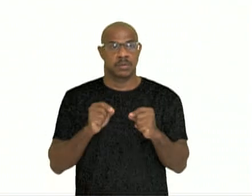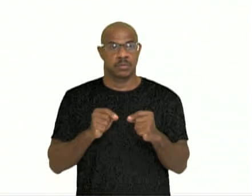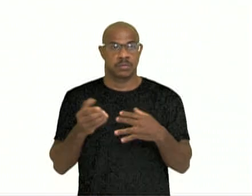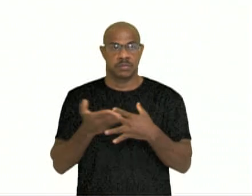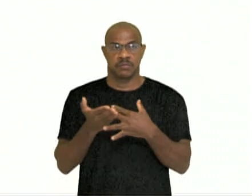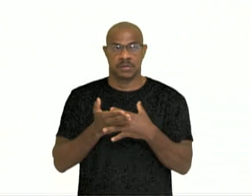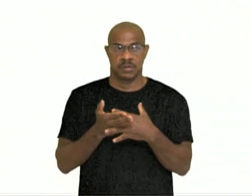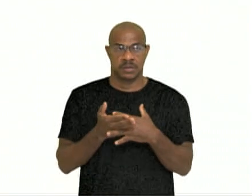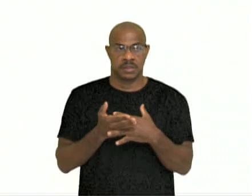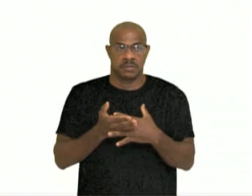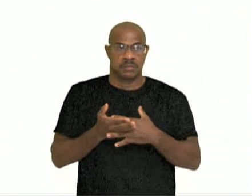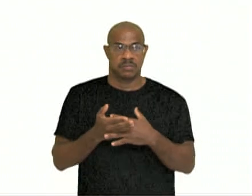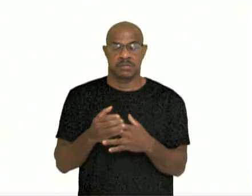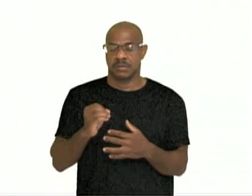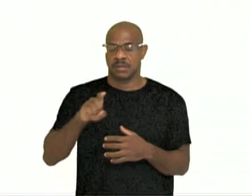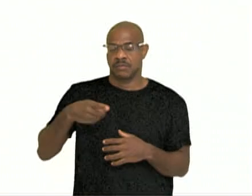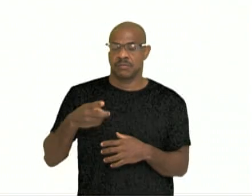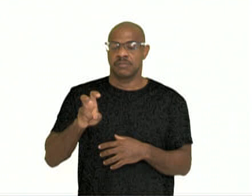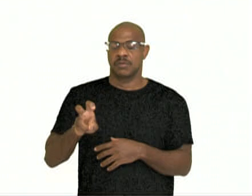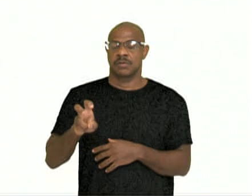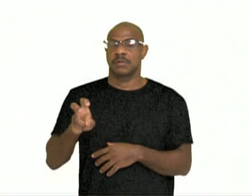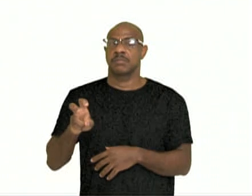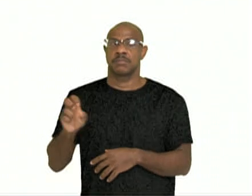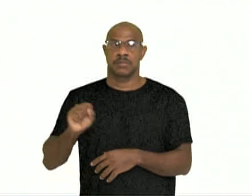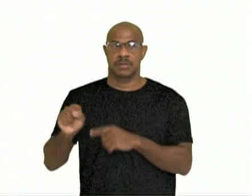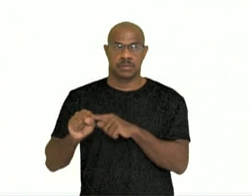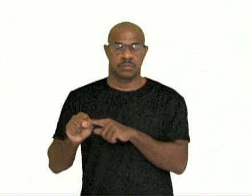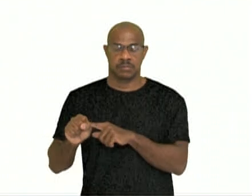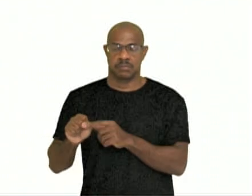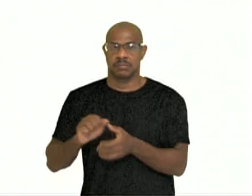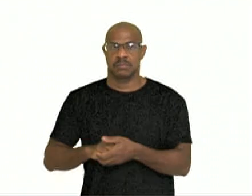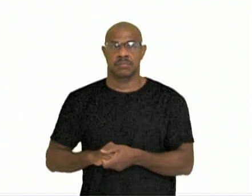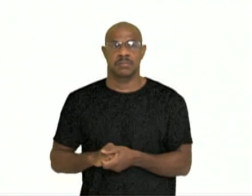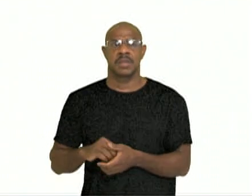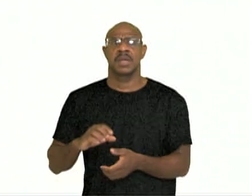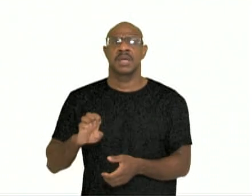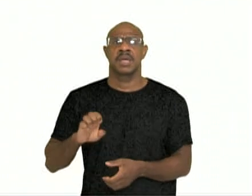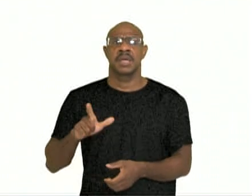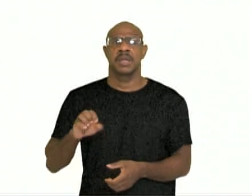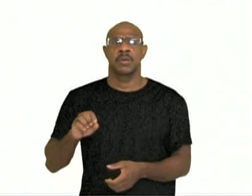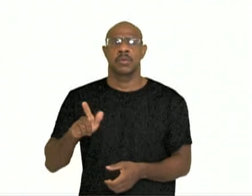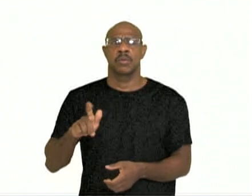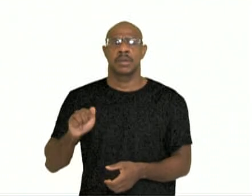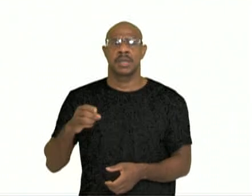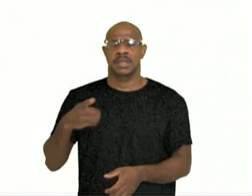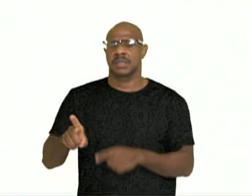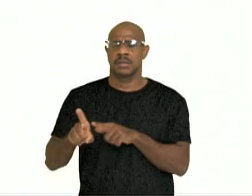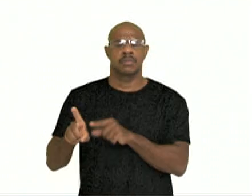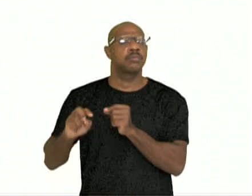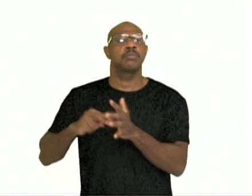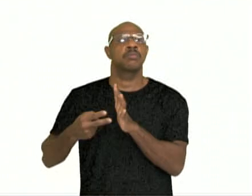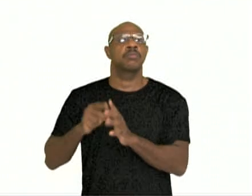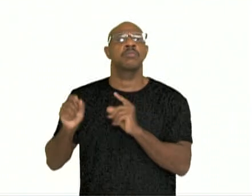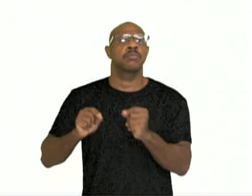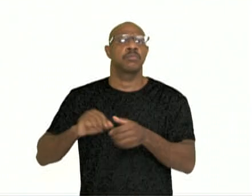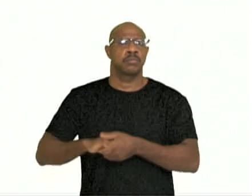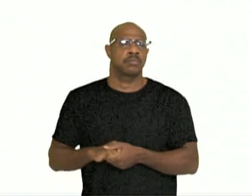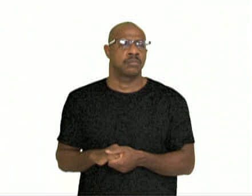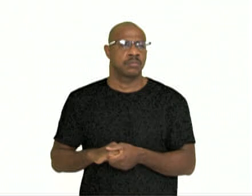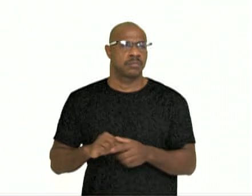meio segundos, né, 0,5 segundos. Mas o que é uma elongação, né, que eu falei aqui para vocês? Aqui está a